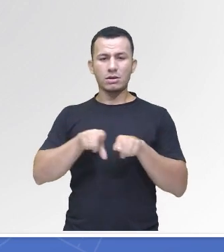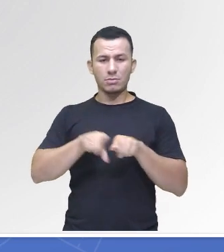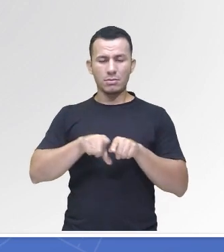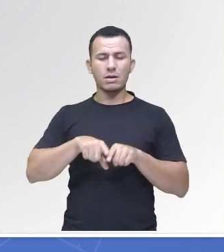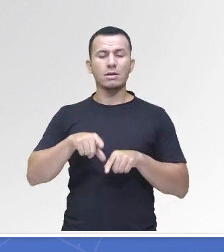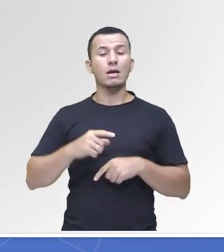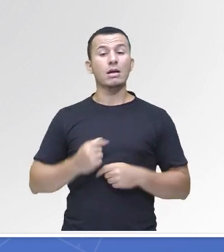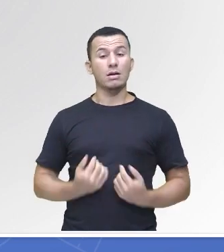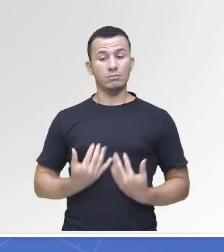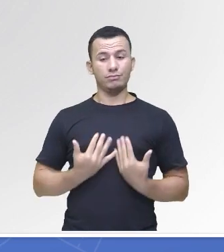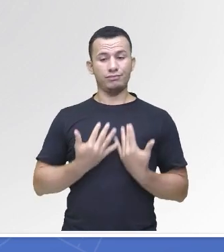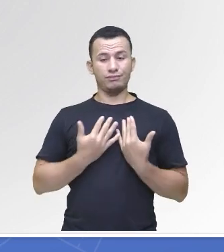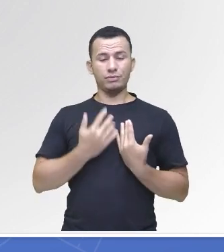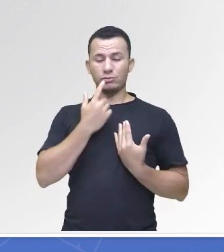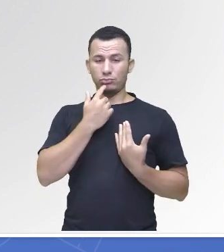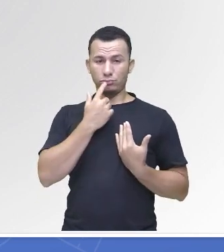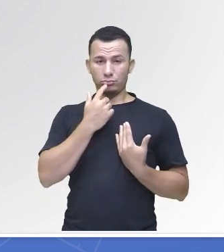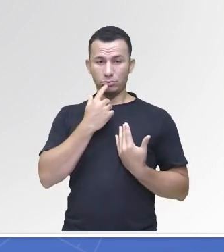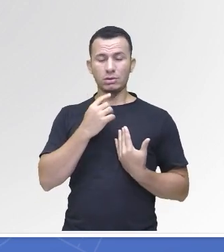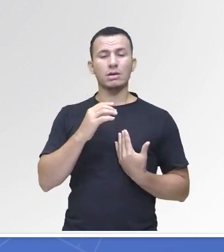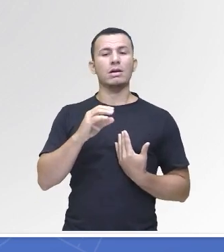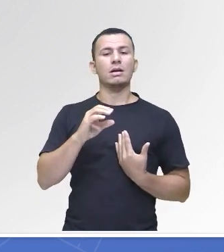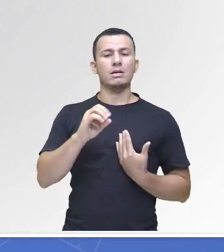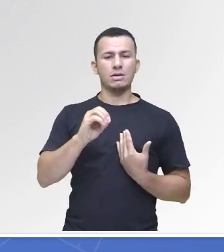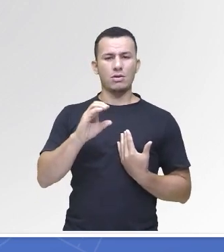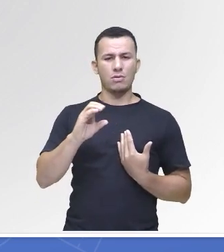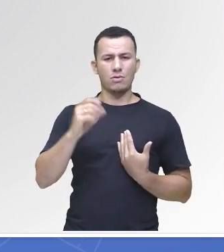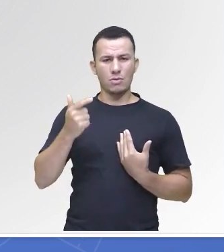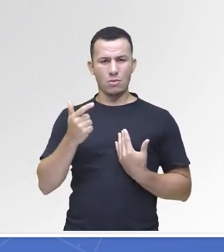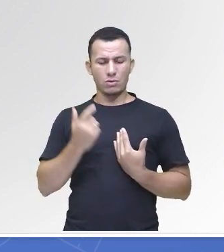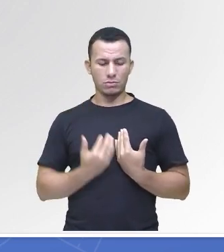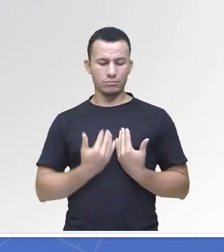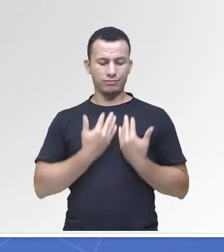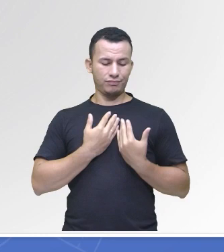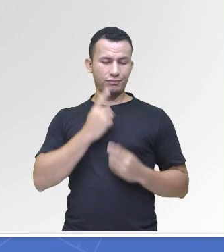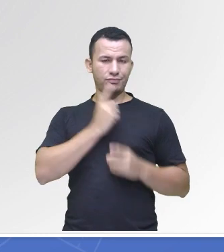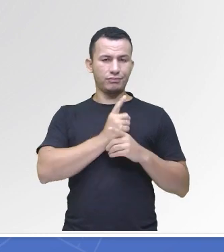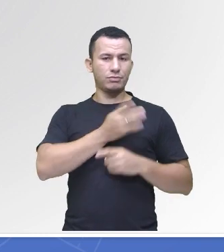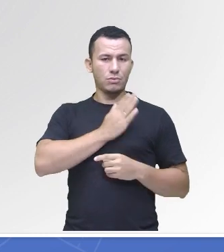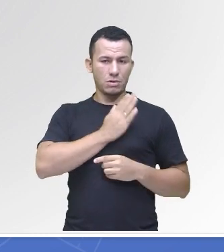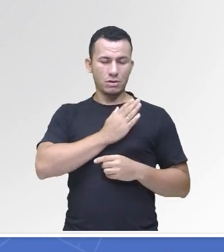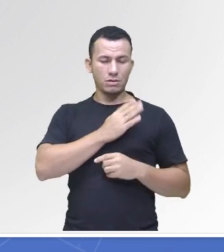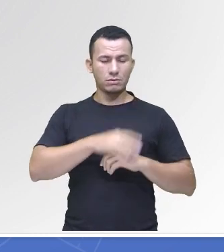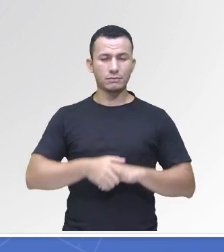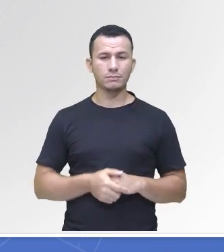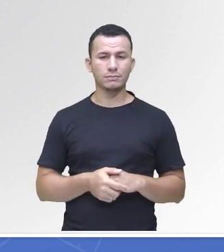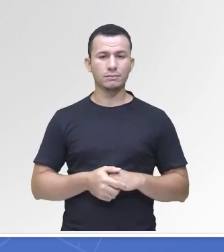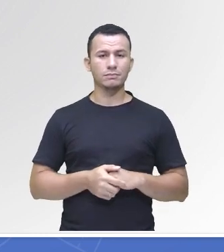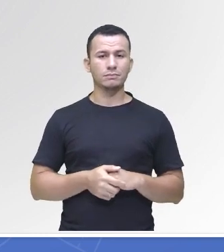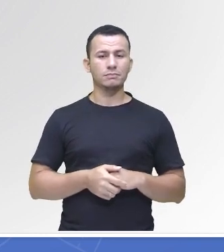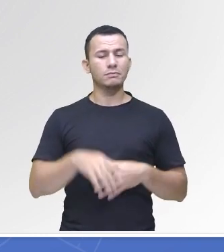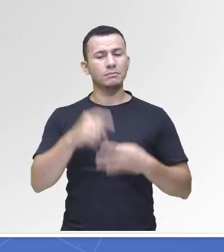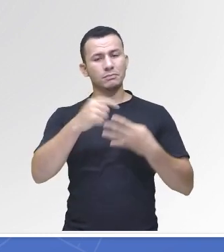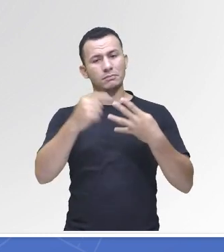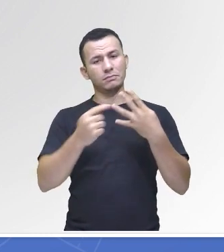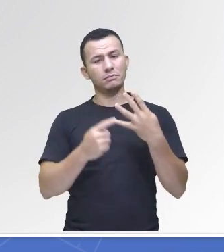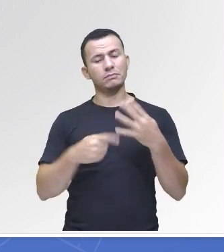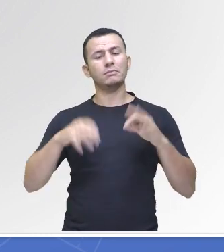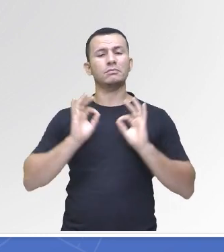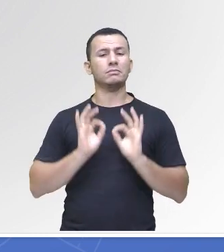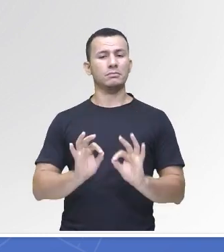rico em gás carbônico do corpo para o coração. Tá? Então, como a gente pôde observar, todas as quatro